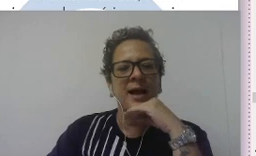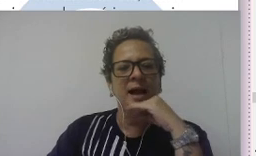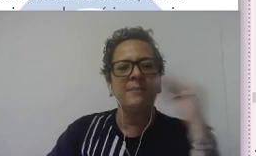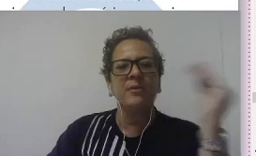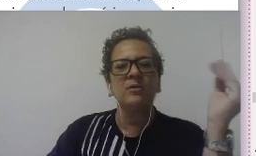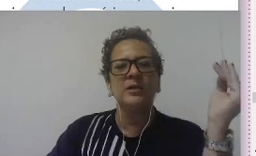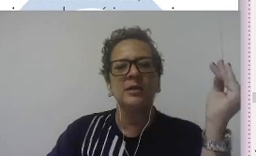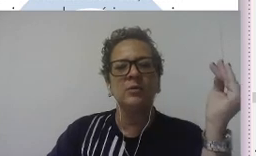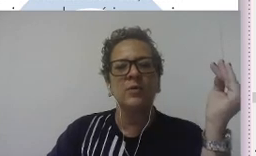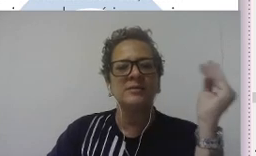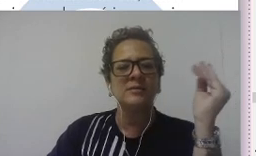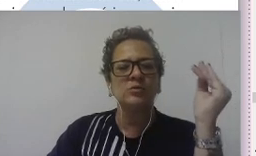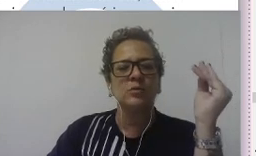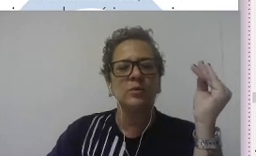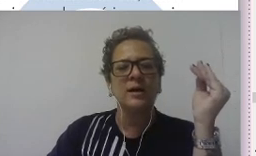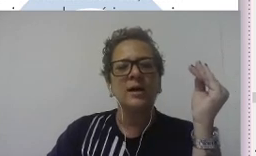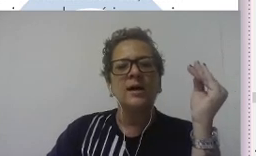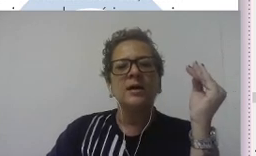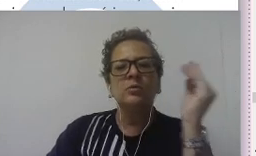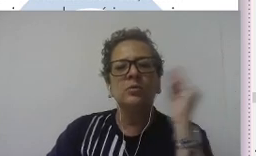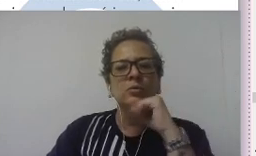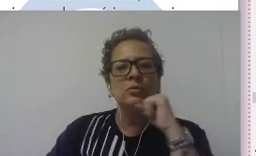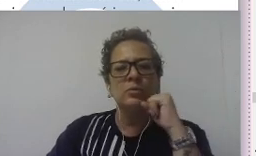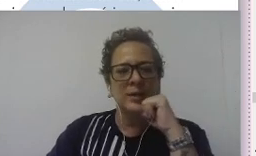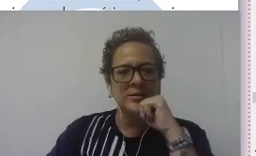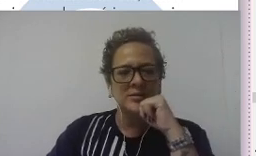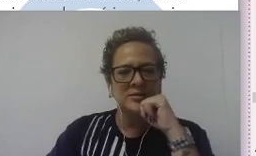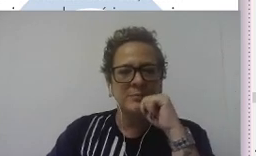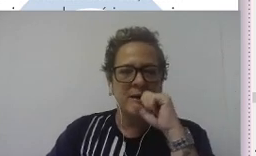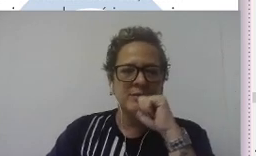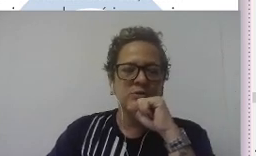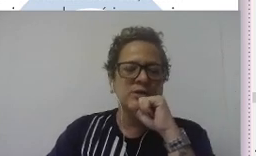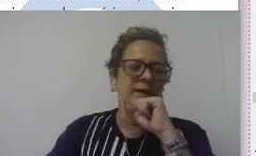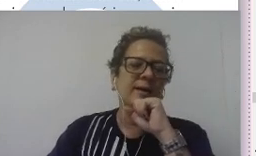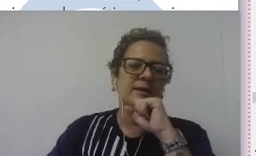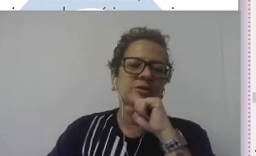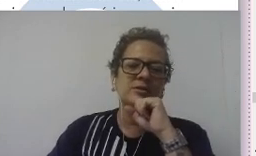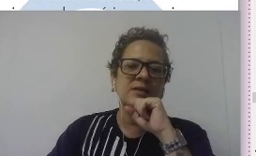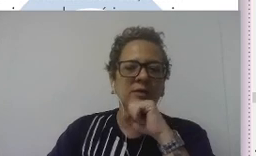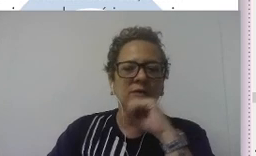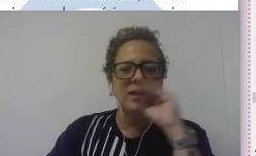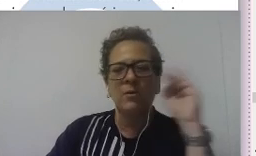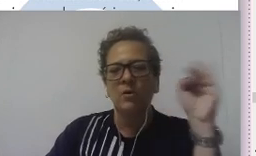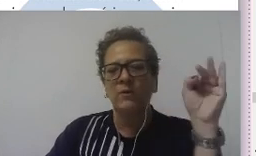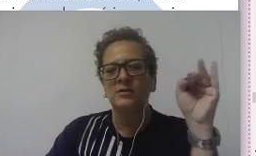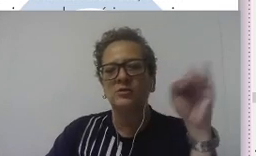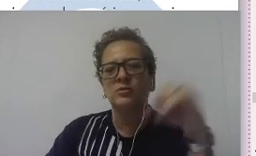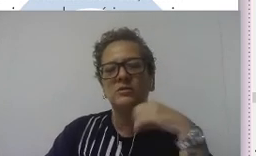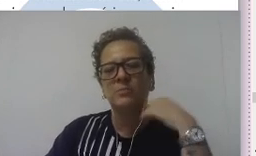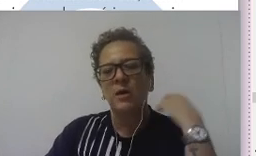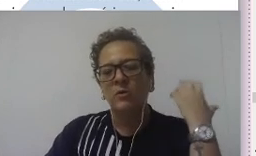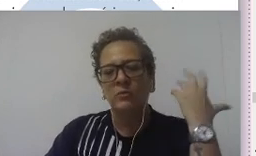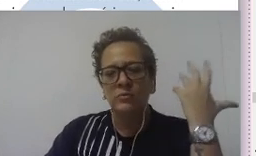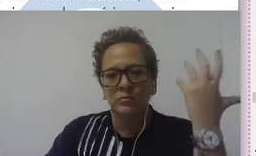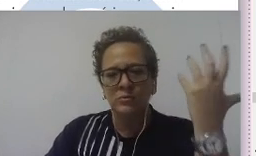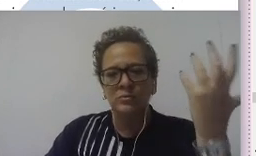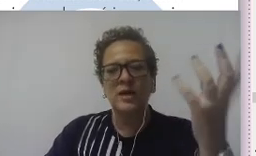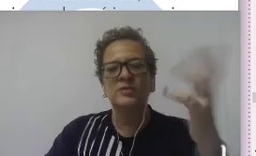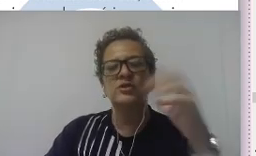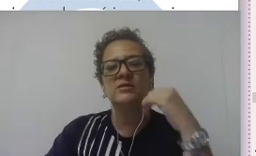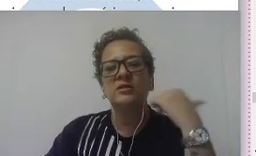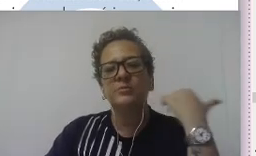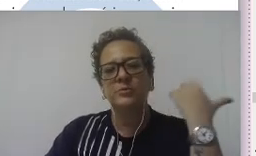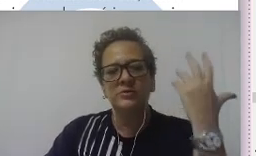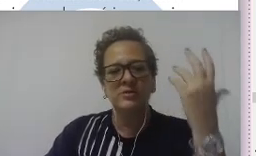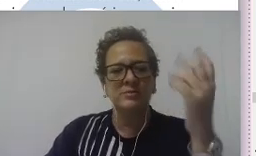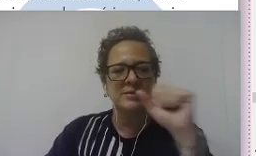I, aboliu a censura nesses espaços teatrais, tá certo? Acabou com a censura. Os